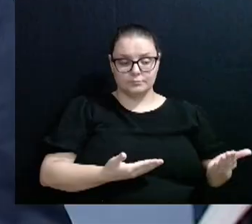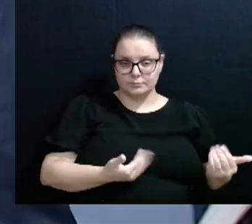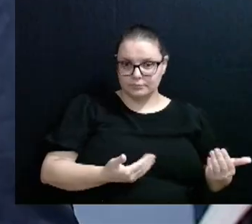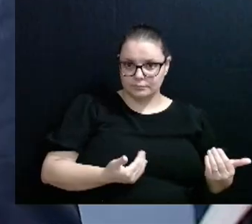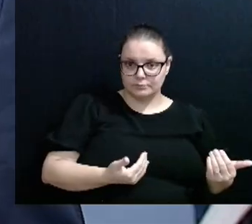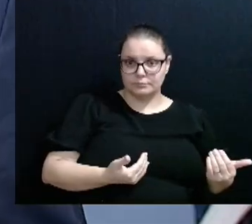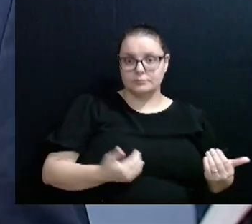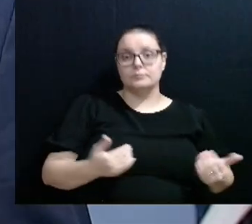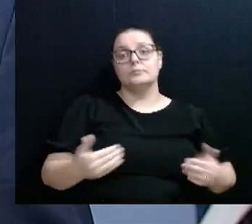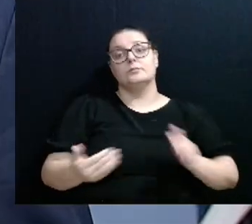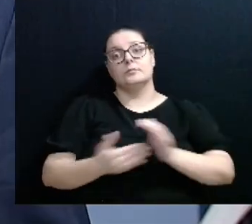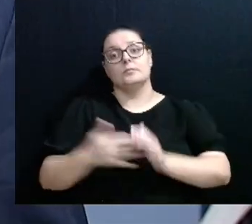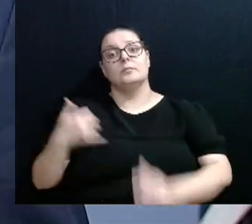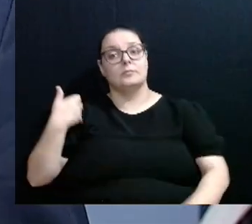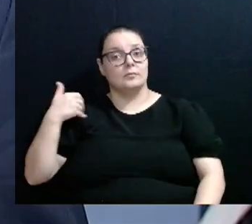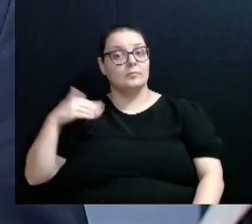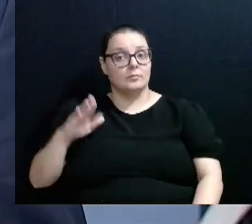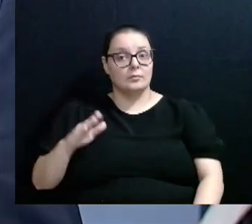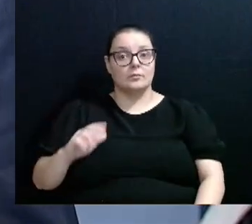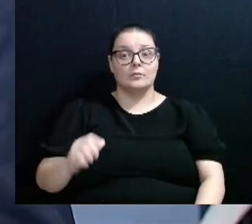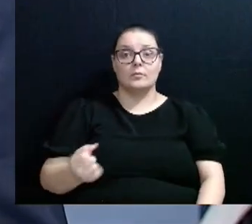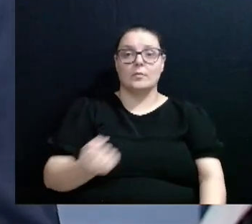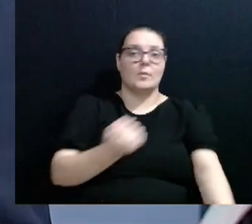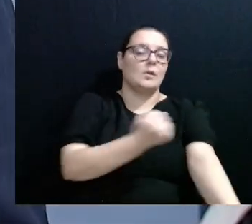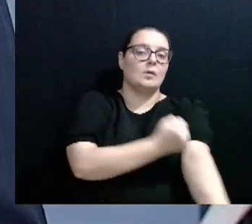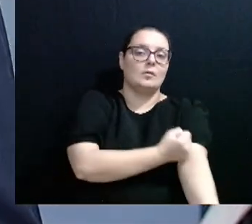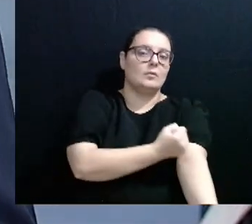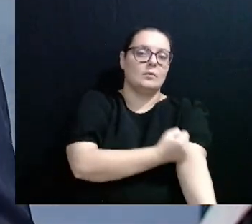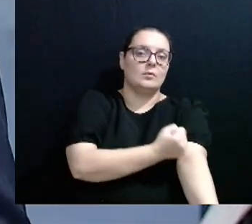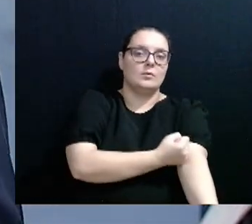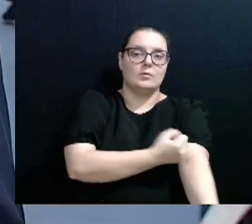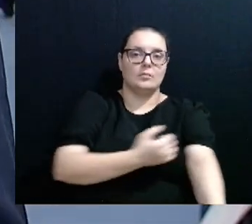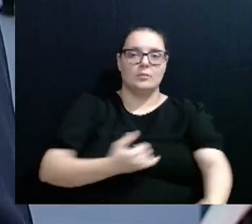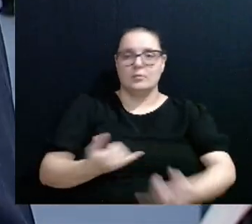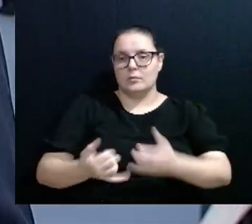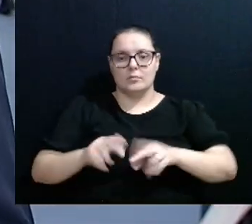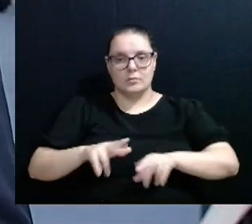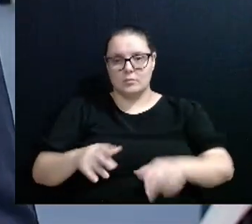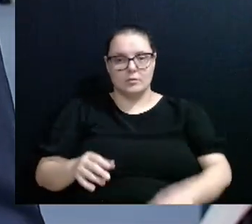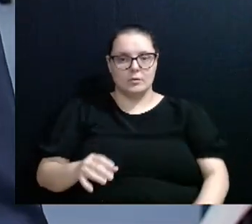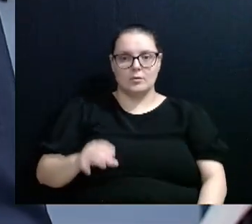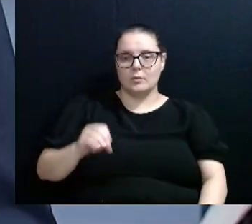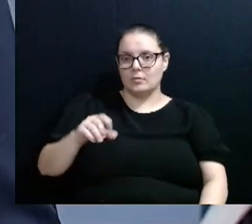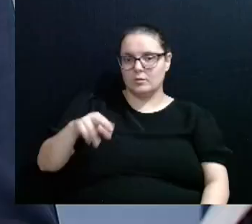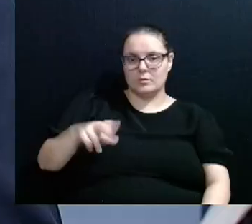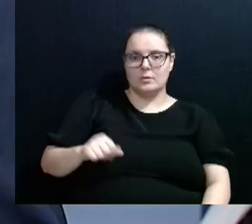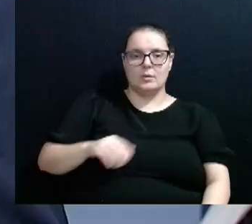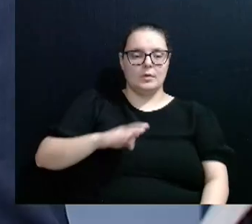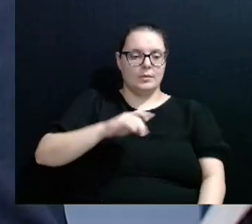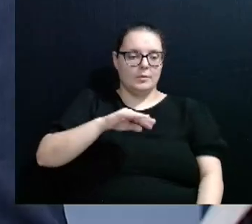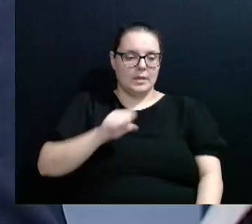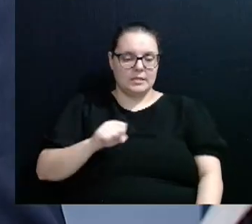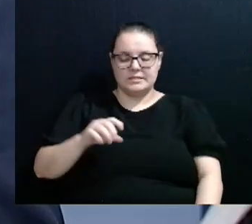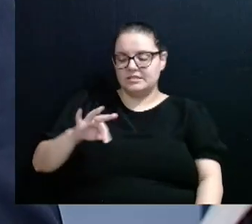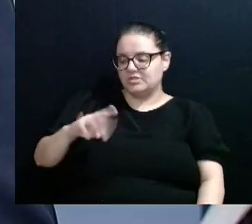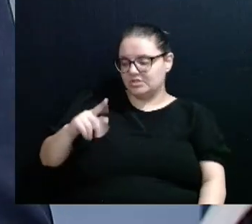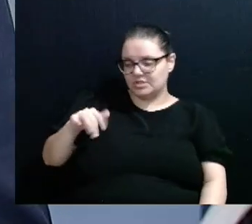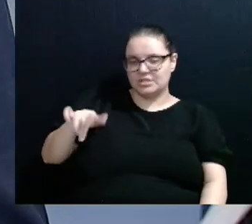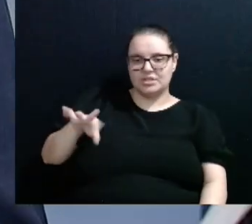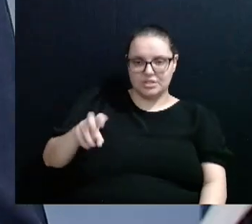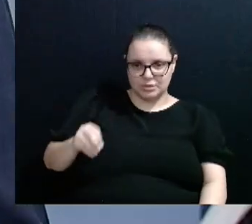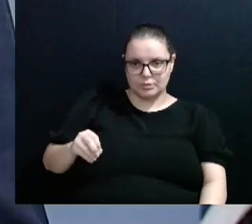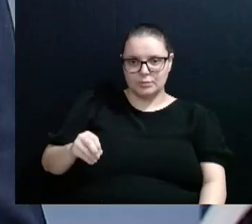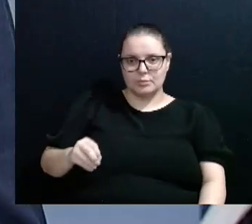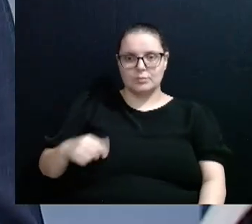adultos viciados em jogos online, como Bets, Tigrinho, nós apresentamos esse projeto para